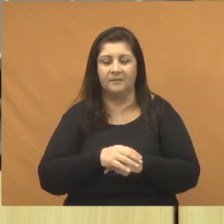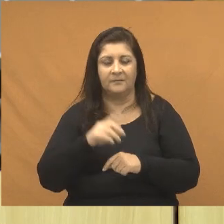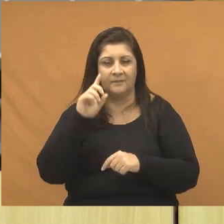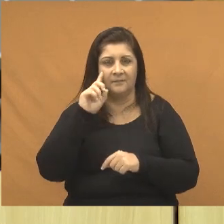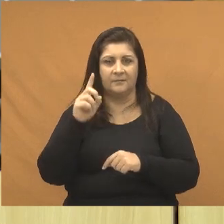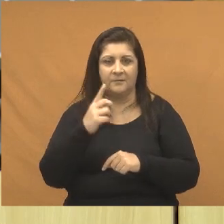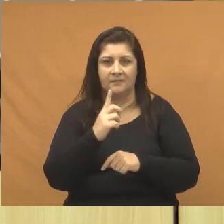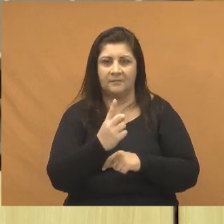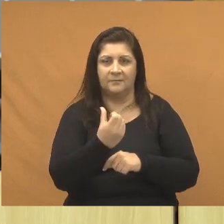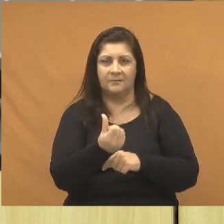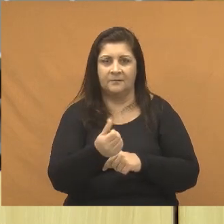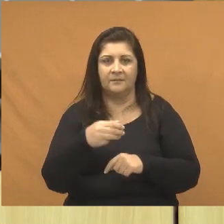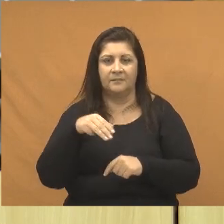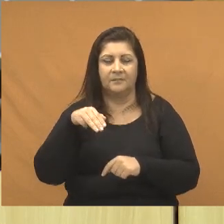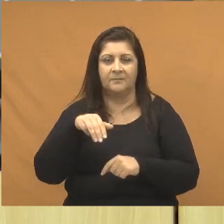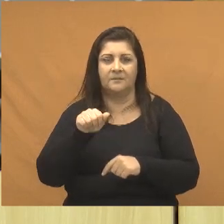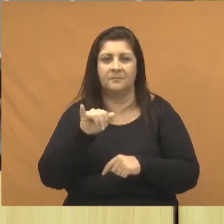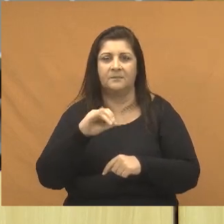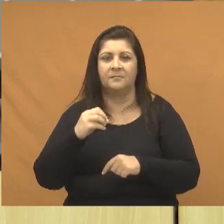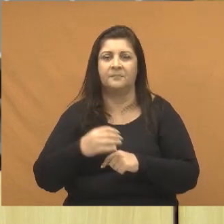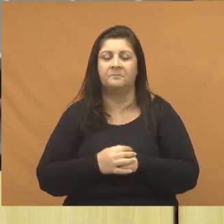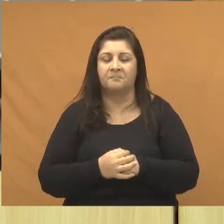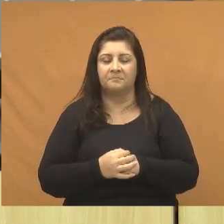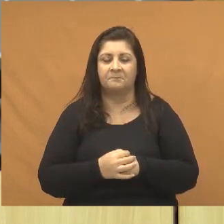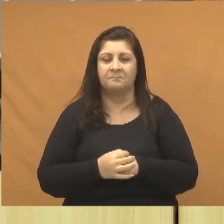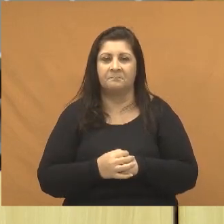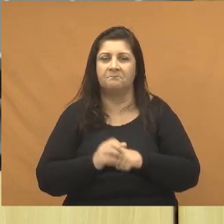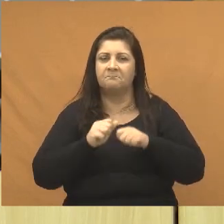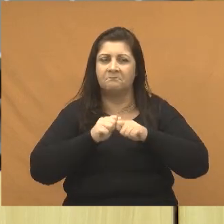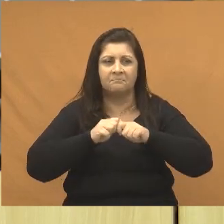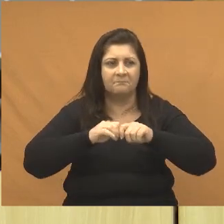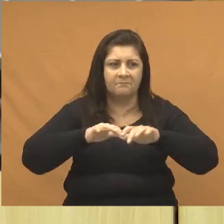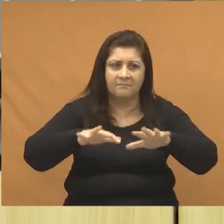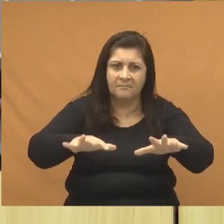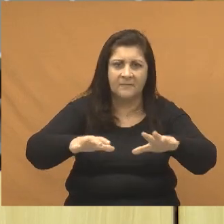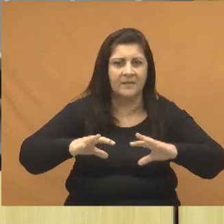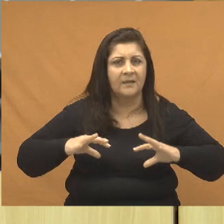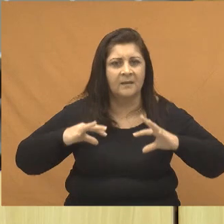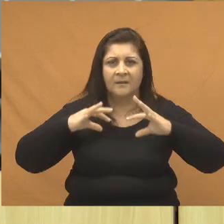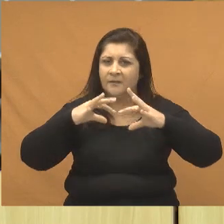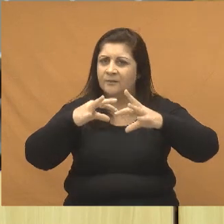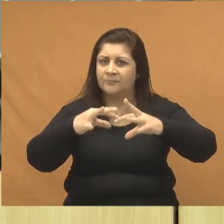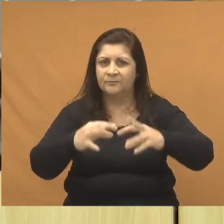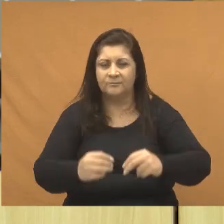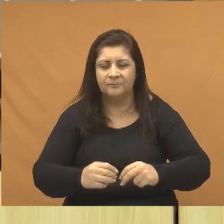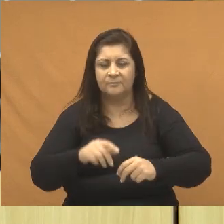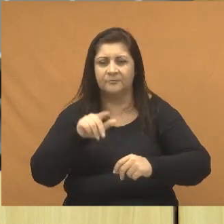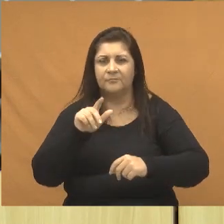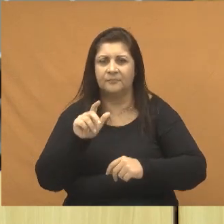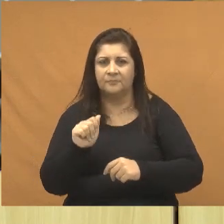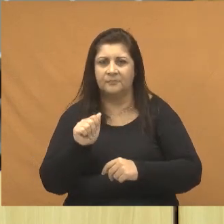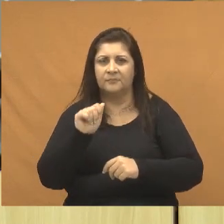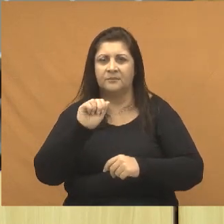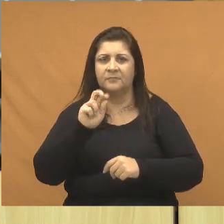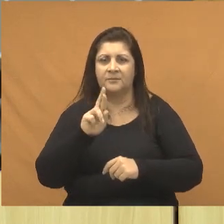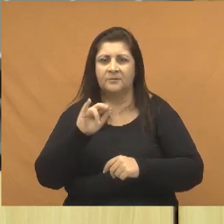maio, com recomendações de extensão a todos os demais agentes